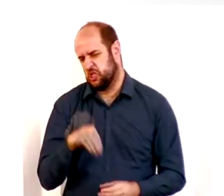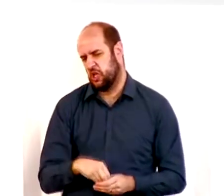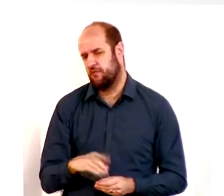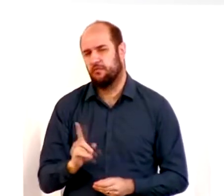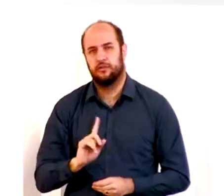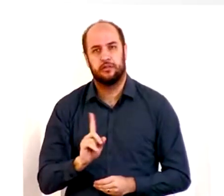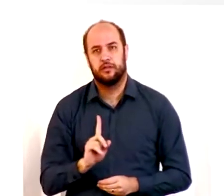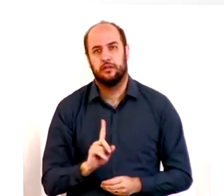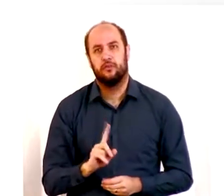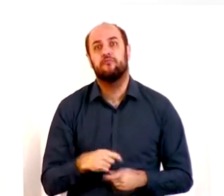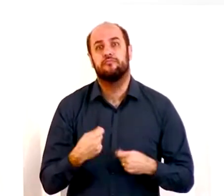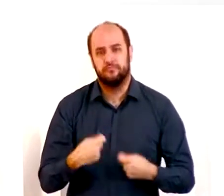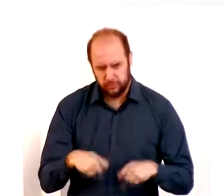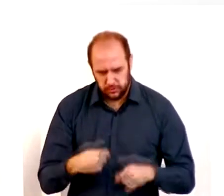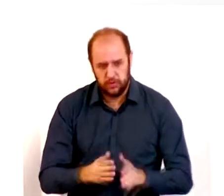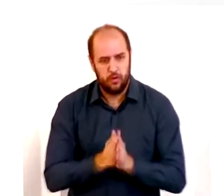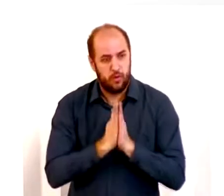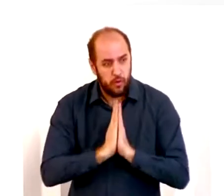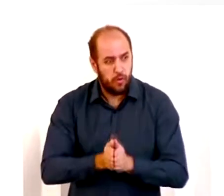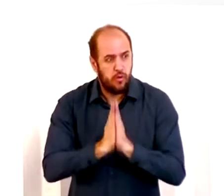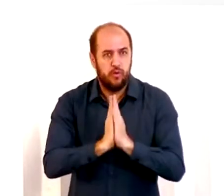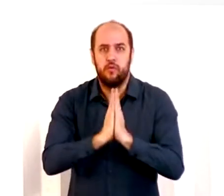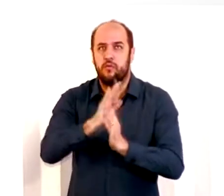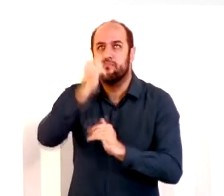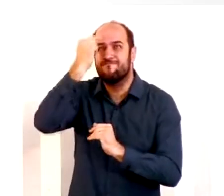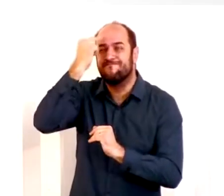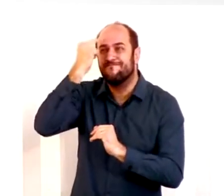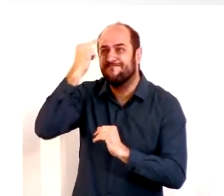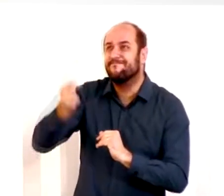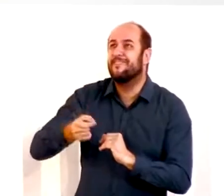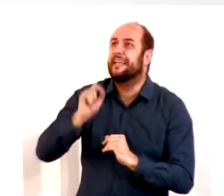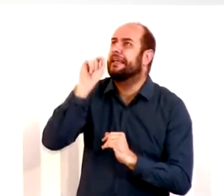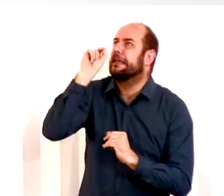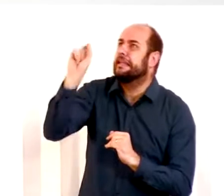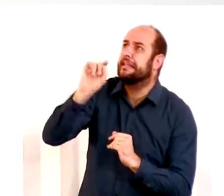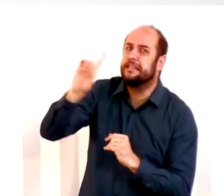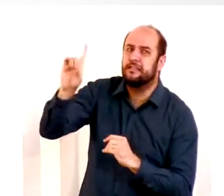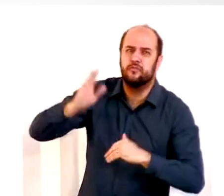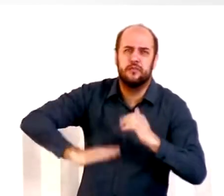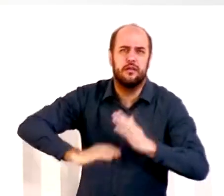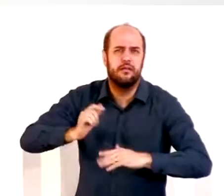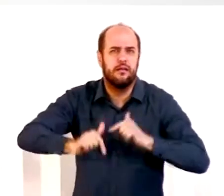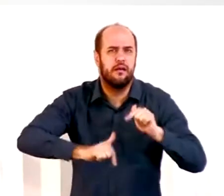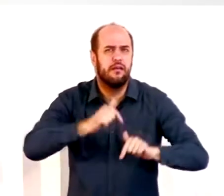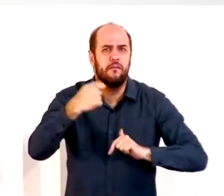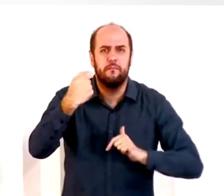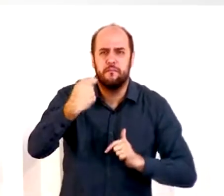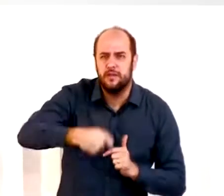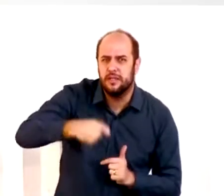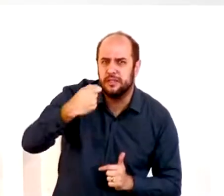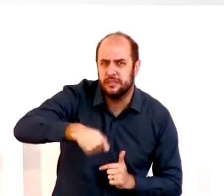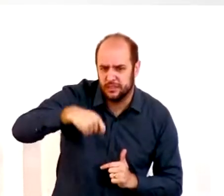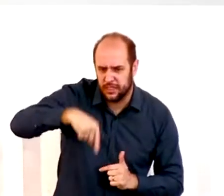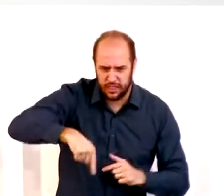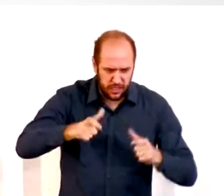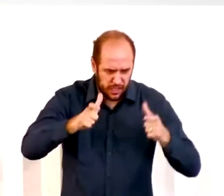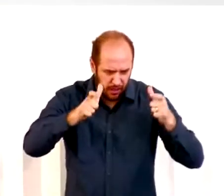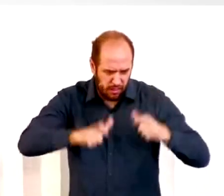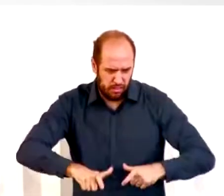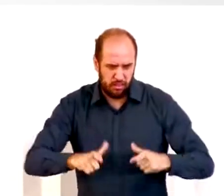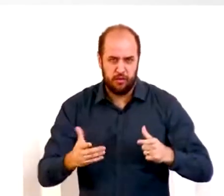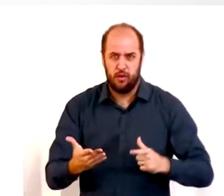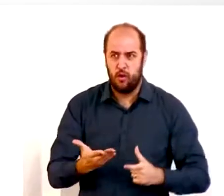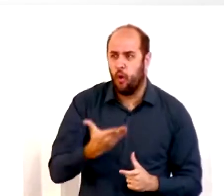são tempo de oração. O que é necessário para que o Senhor faça a sua obra neste lugar, a partir